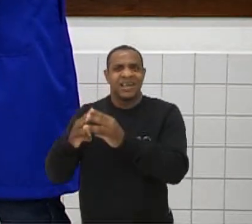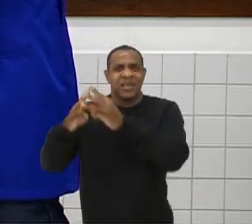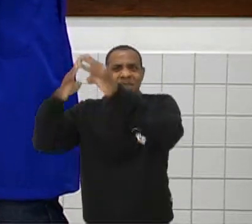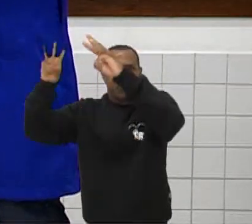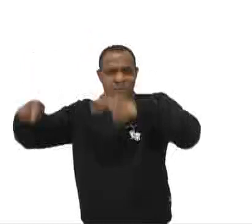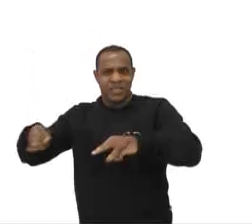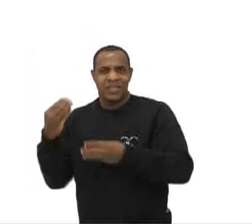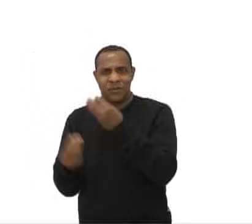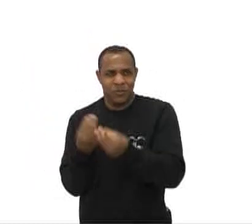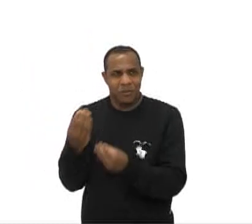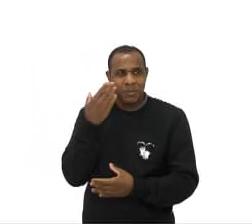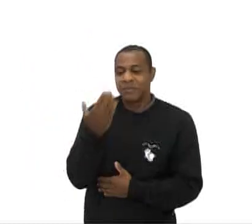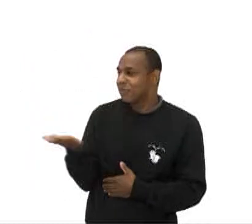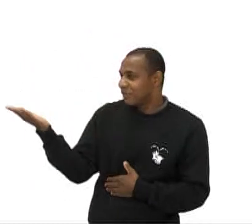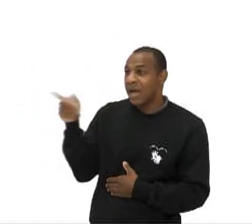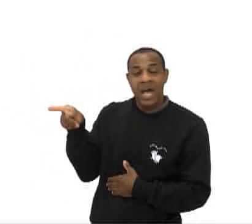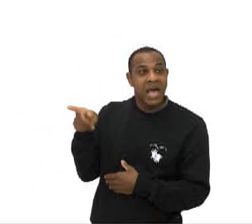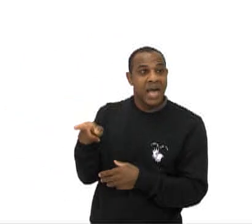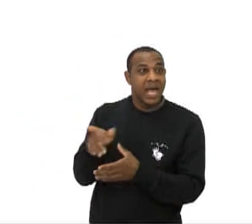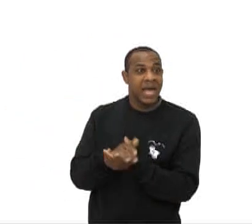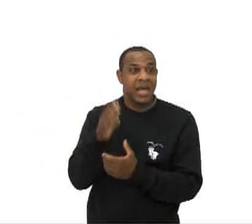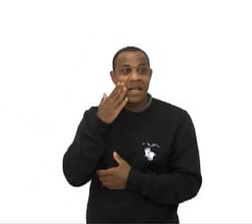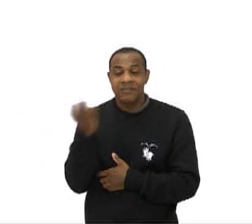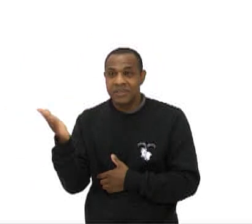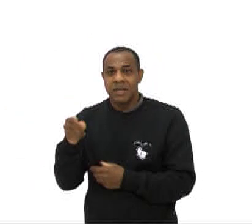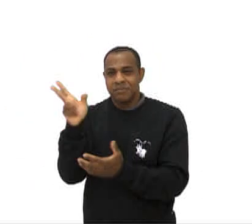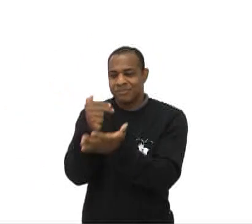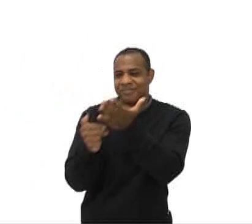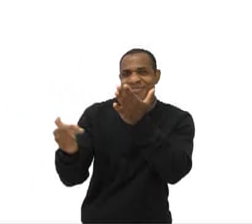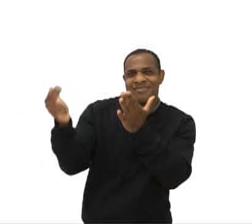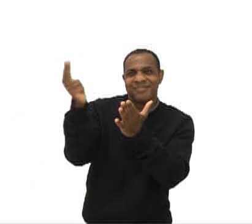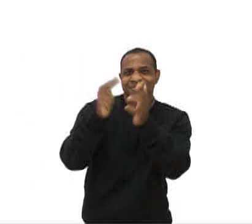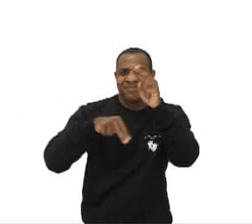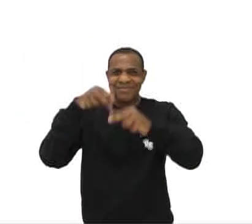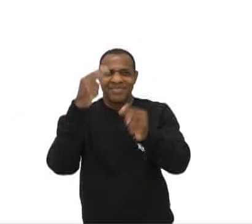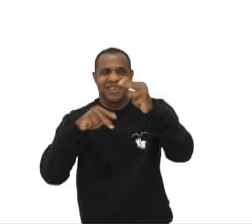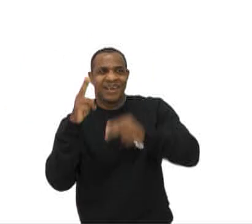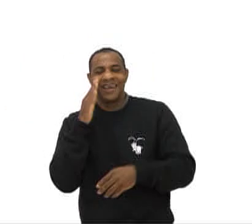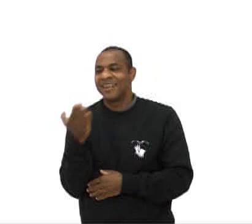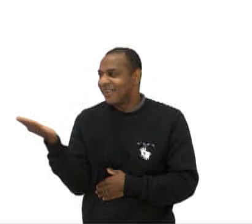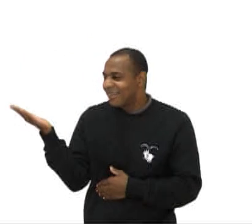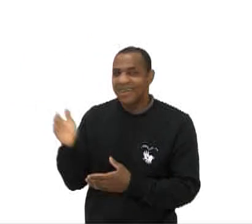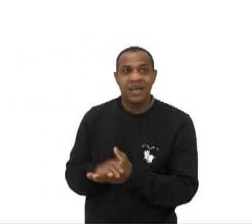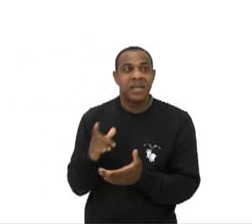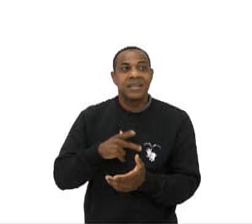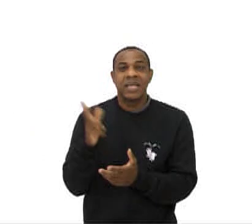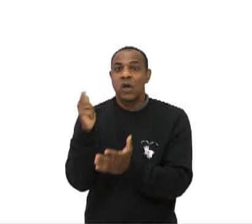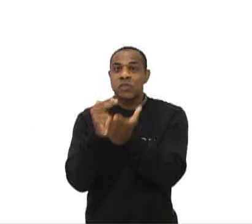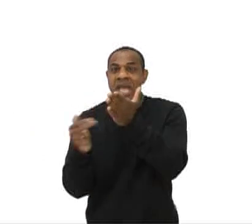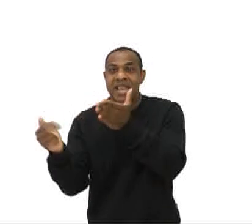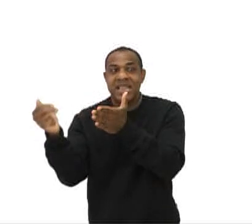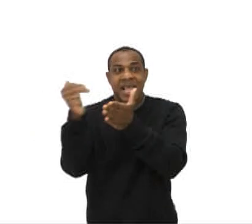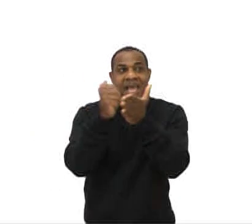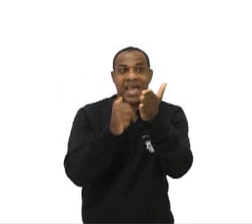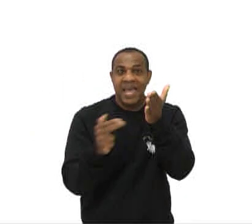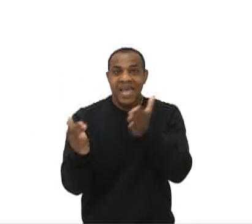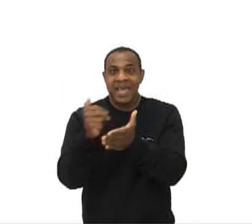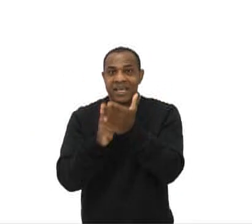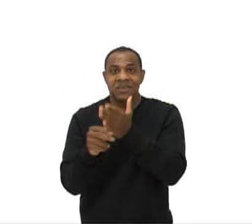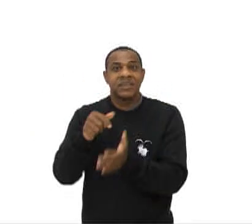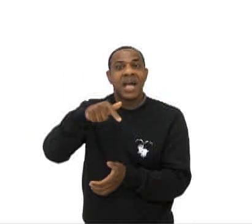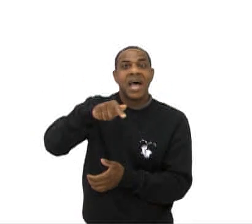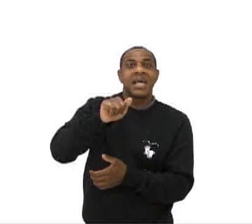Jean-Baptiste Debré, um desses caras que veio na missão artística que o Rodrigo acabou de falar. Aqui um desenho que ele fez da Quinta da Boa